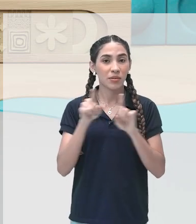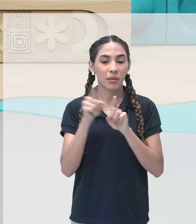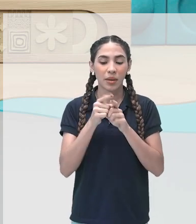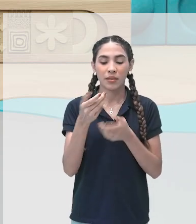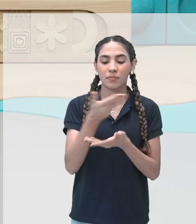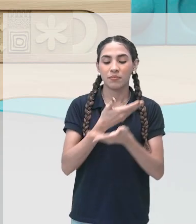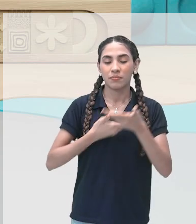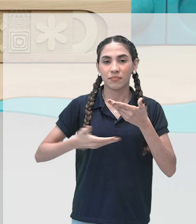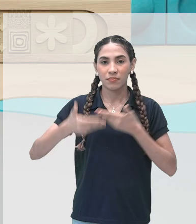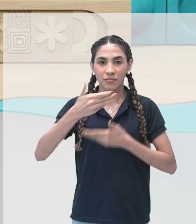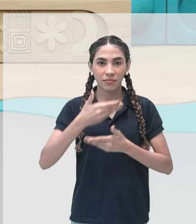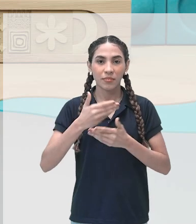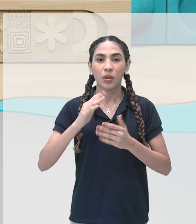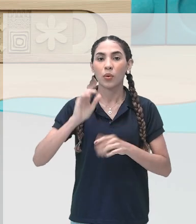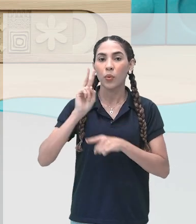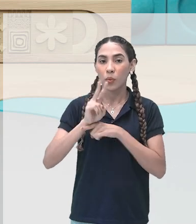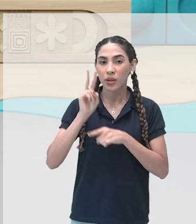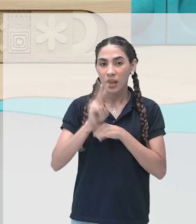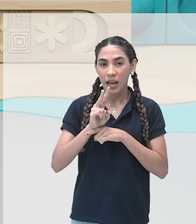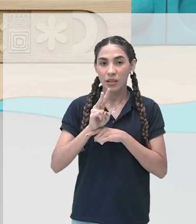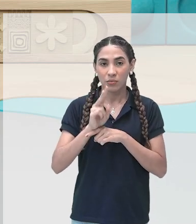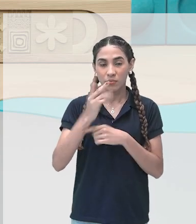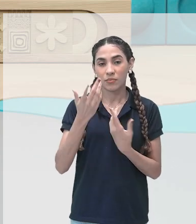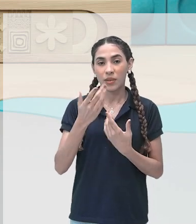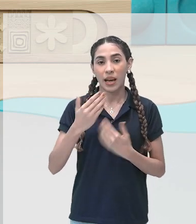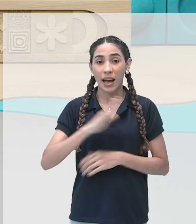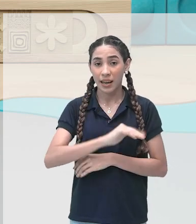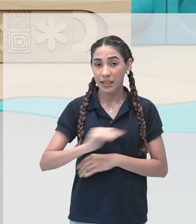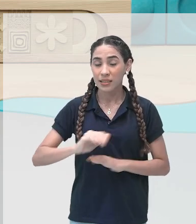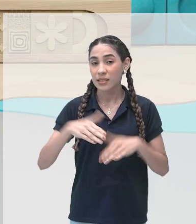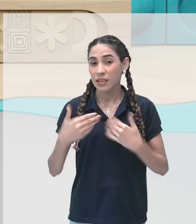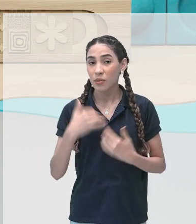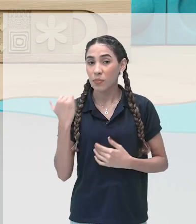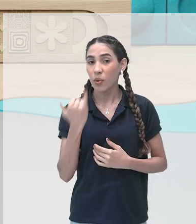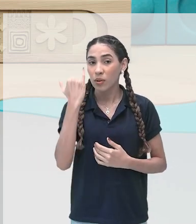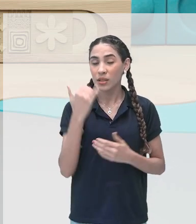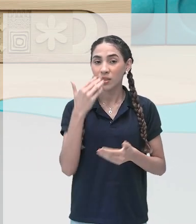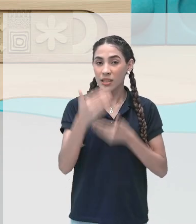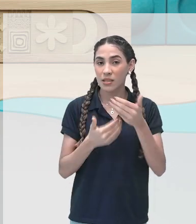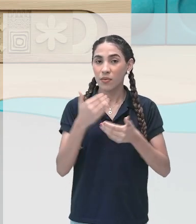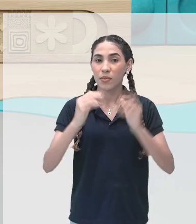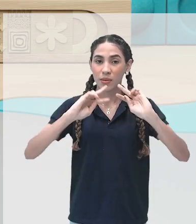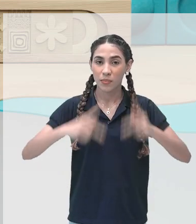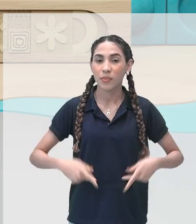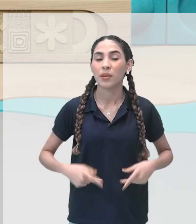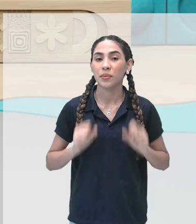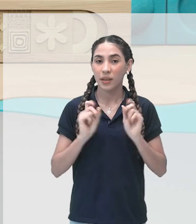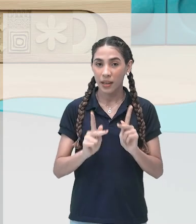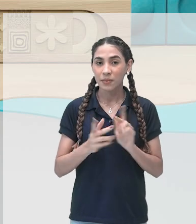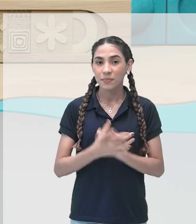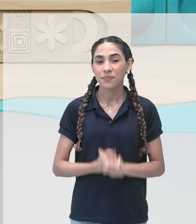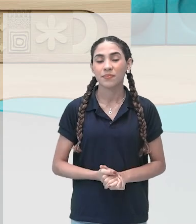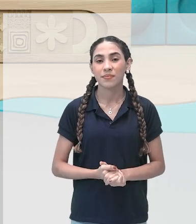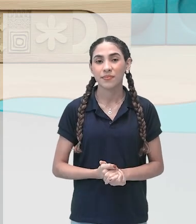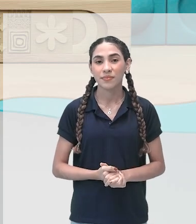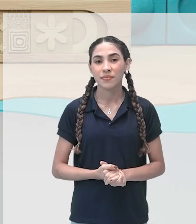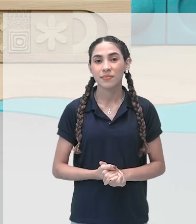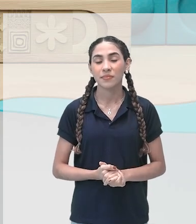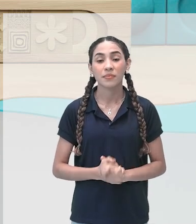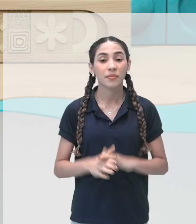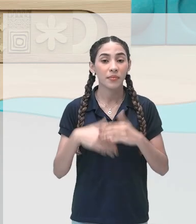torno deste cuidado a essa fase tão importante do desenvolvimento humano, correto? E